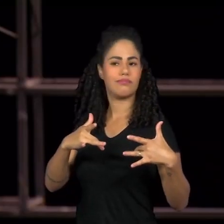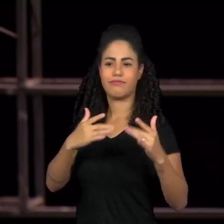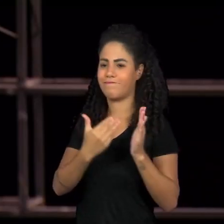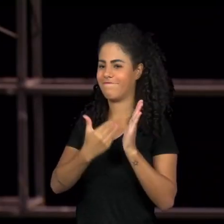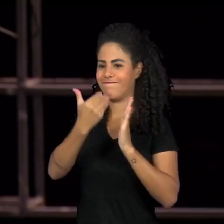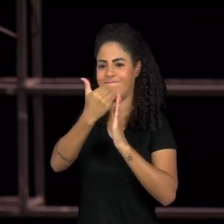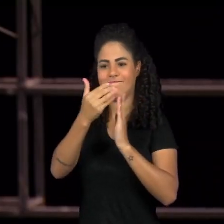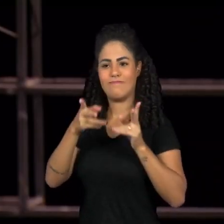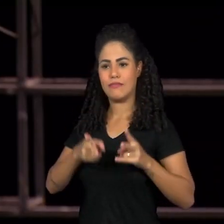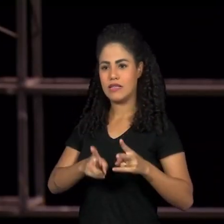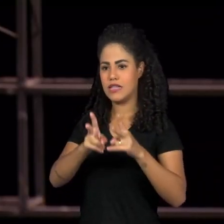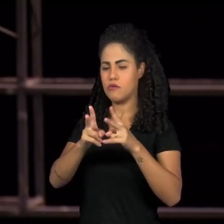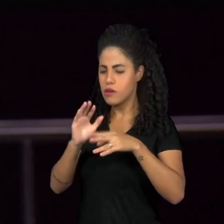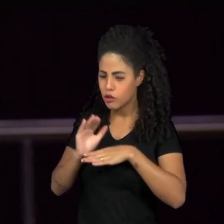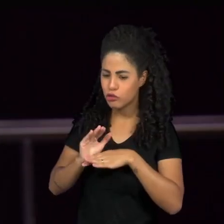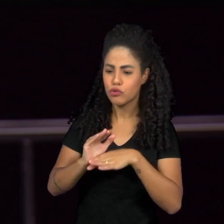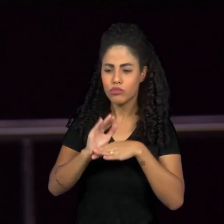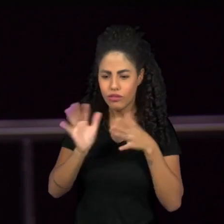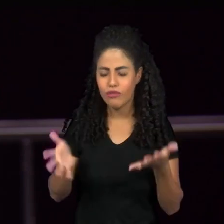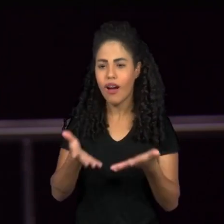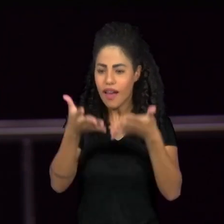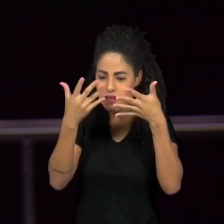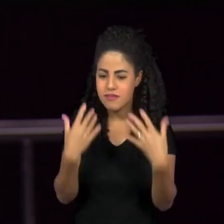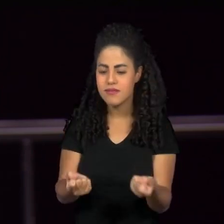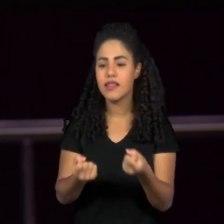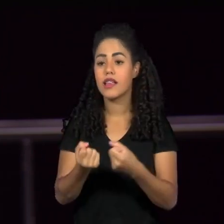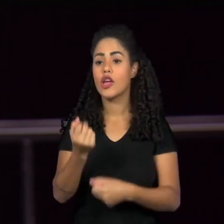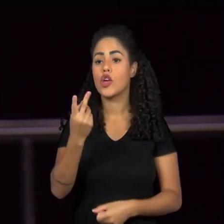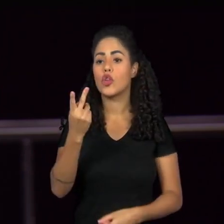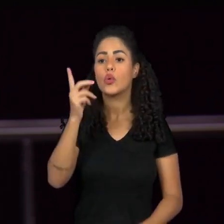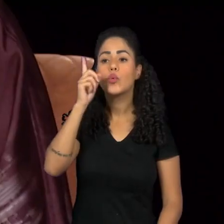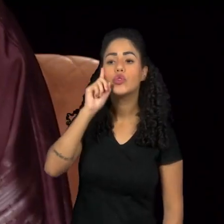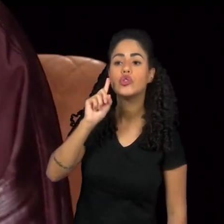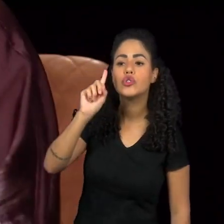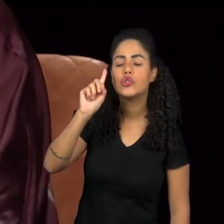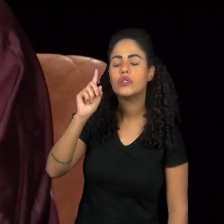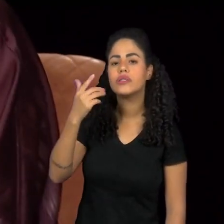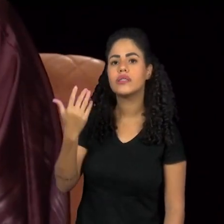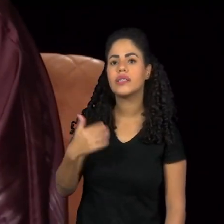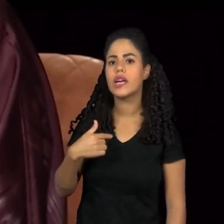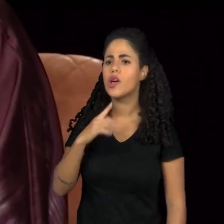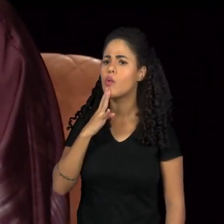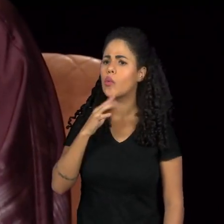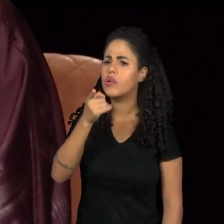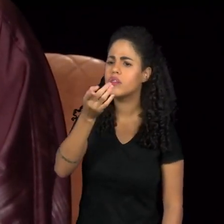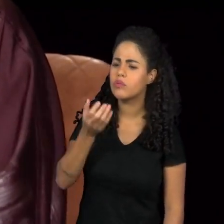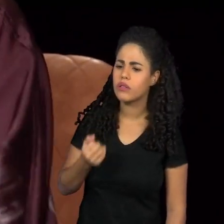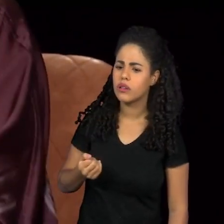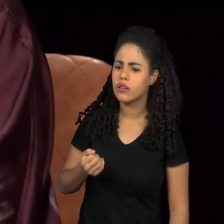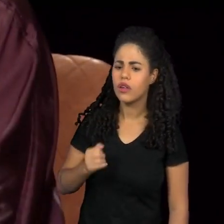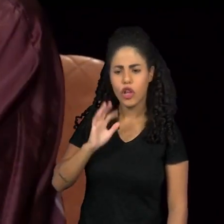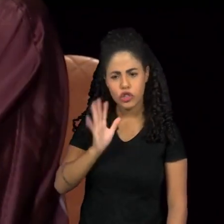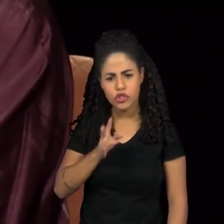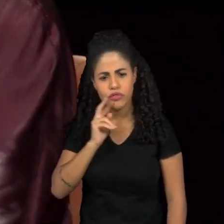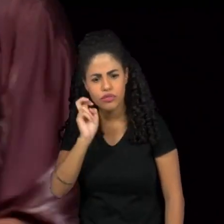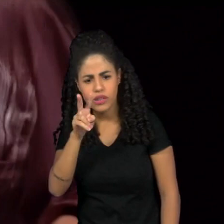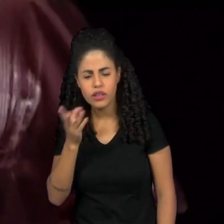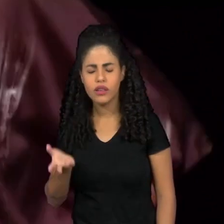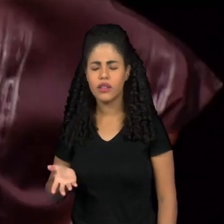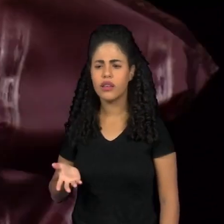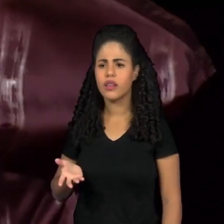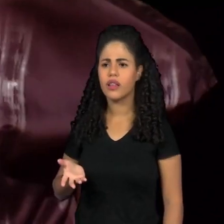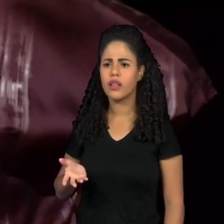isso, ele se joga, né? Em 2 dias eu olhava para ele e falava assim, eu conheço esse cara, eu já vi esse cara,